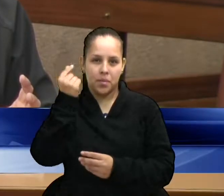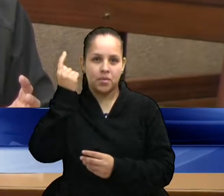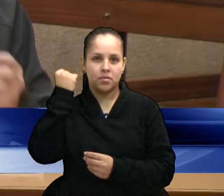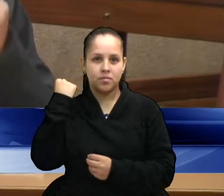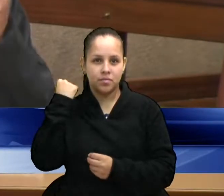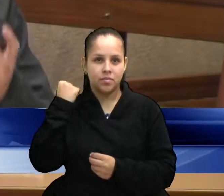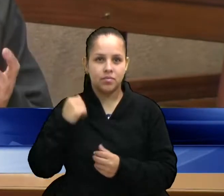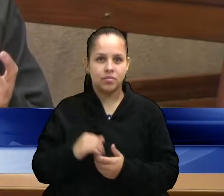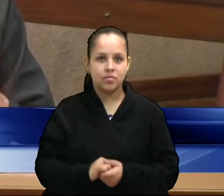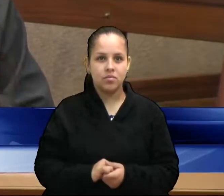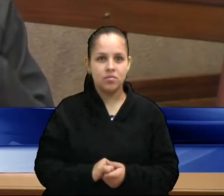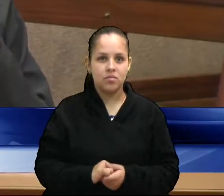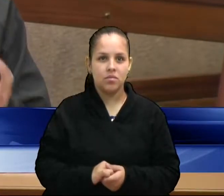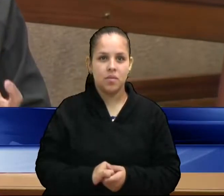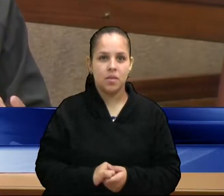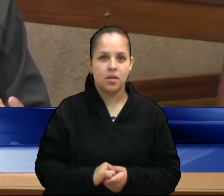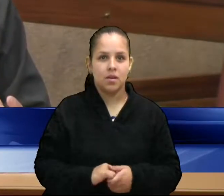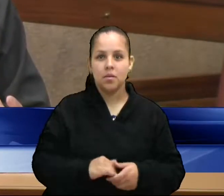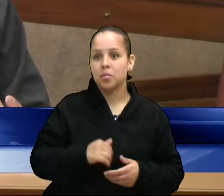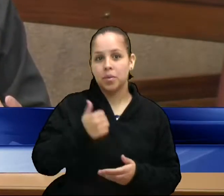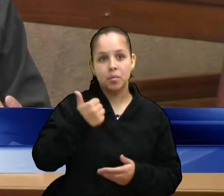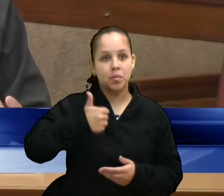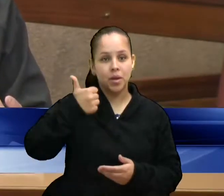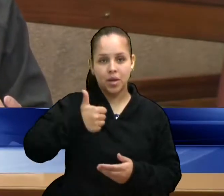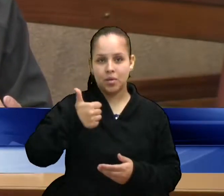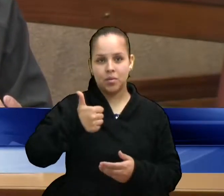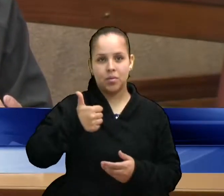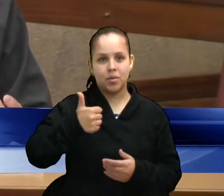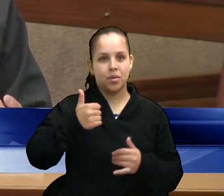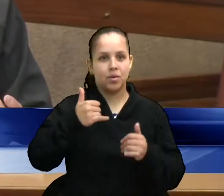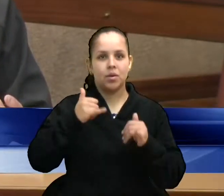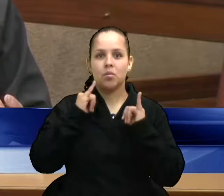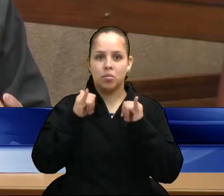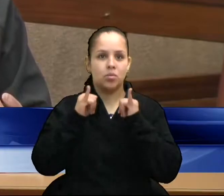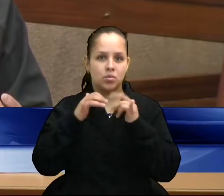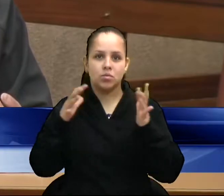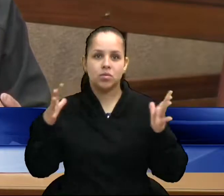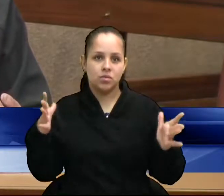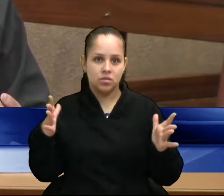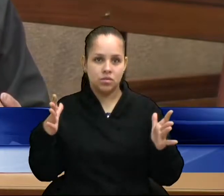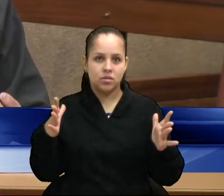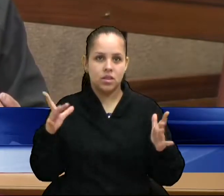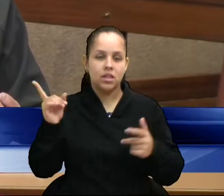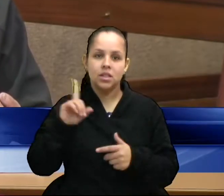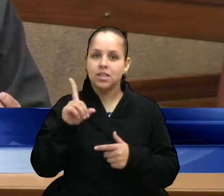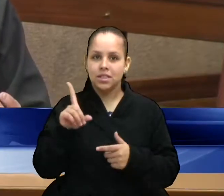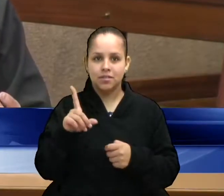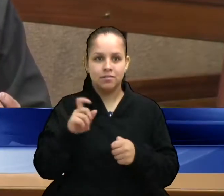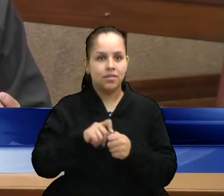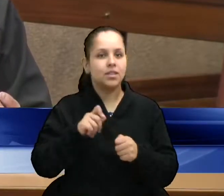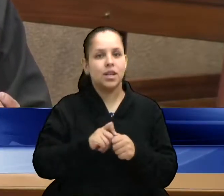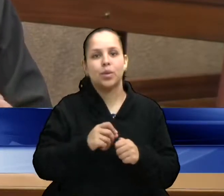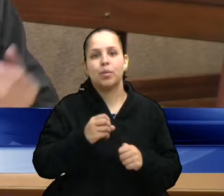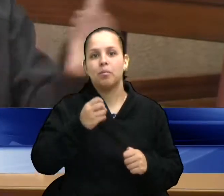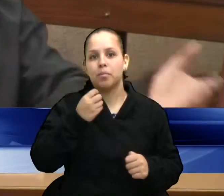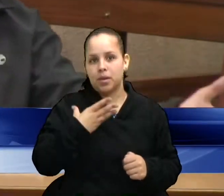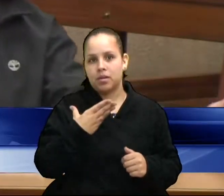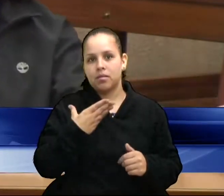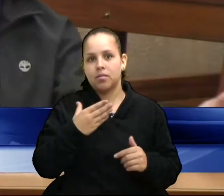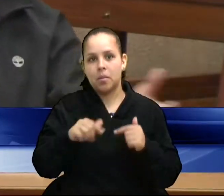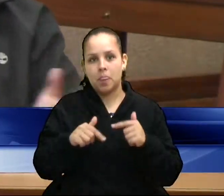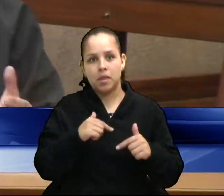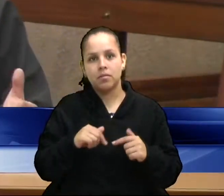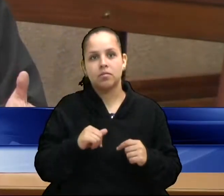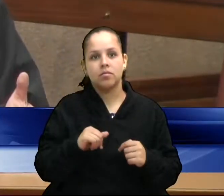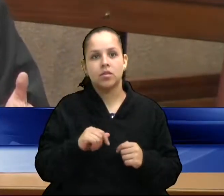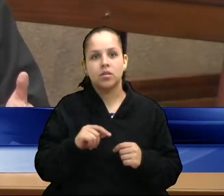o privilégio, a prioridade ao transporte coletivo não tem sido muito bem tratada no nosso município. E nos últimos